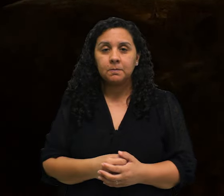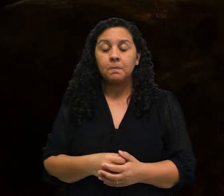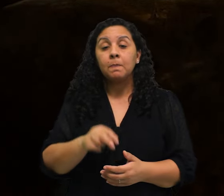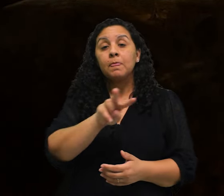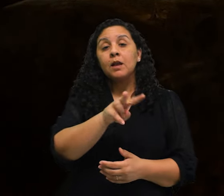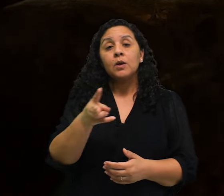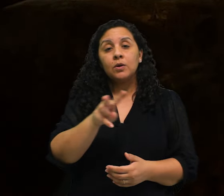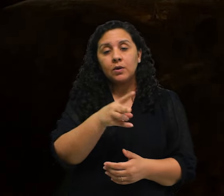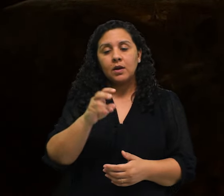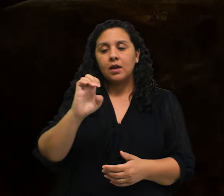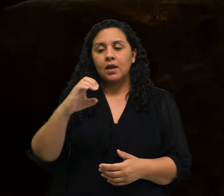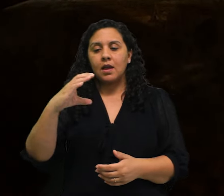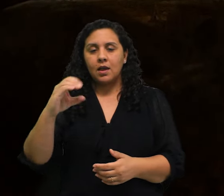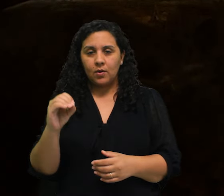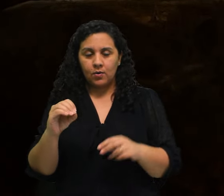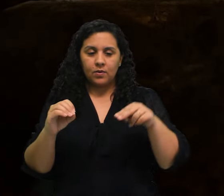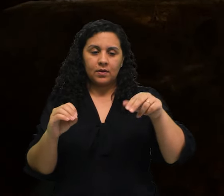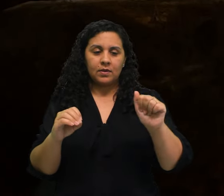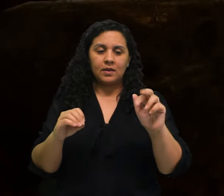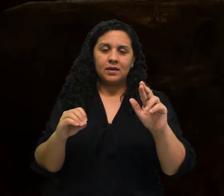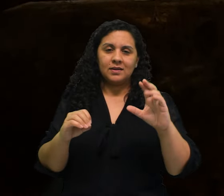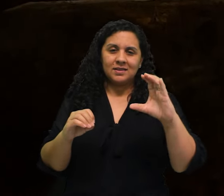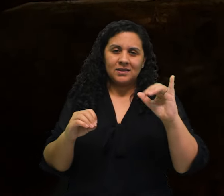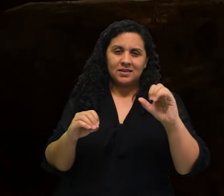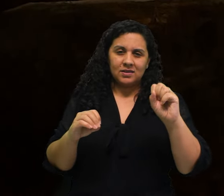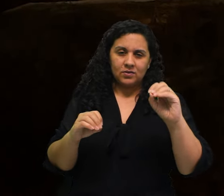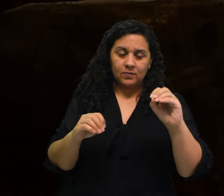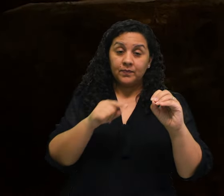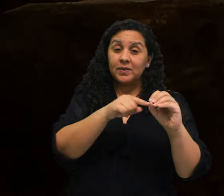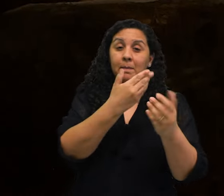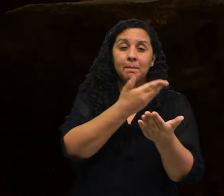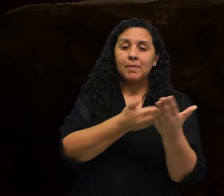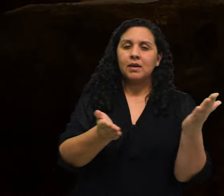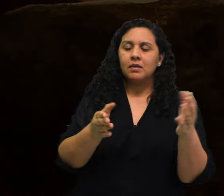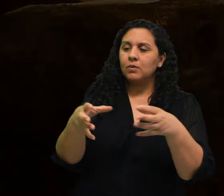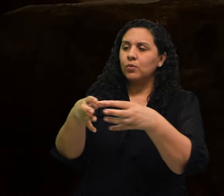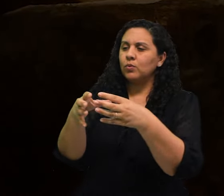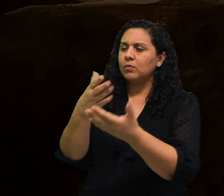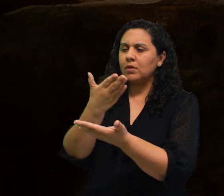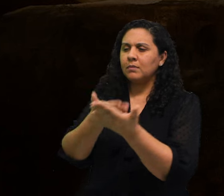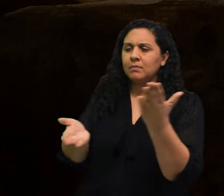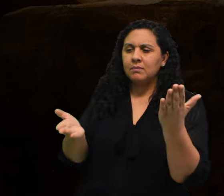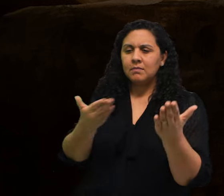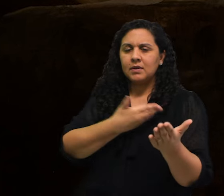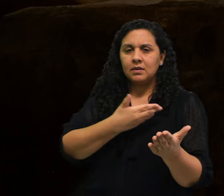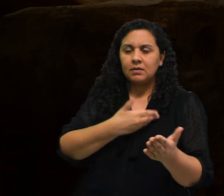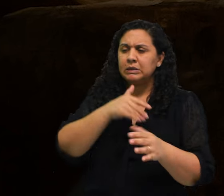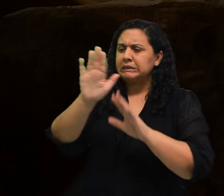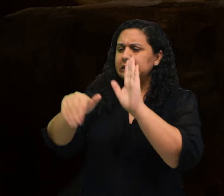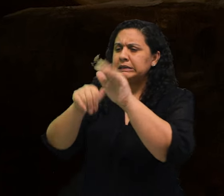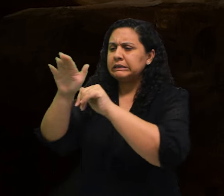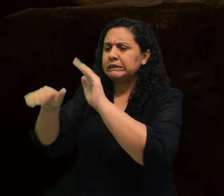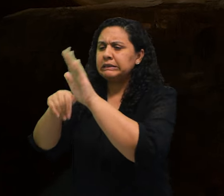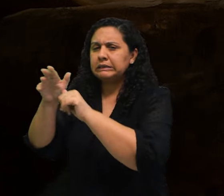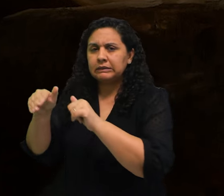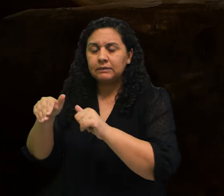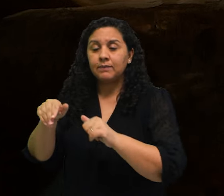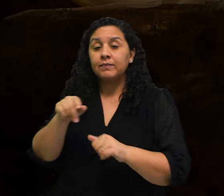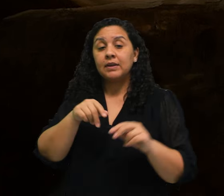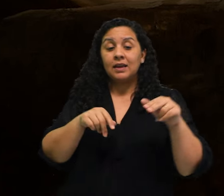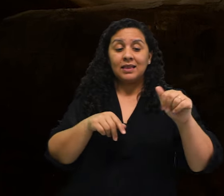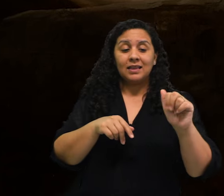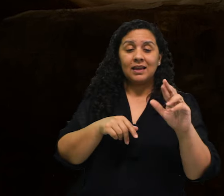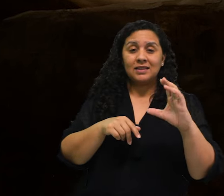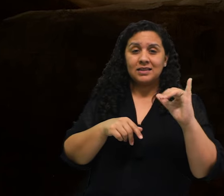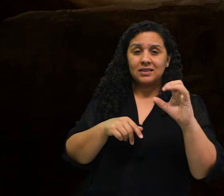A dualidade Eco-Narciso. Ele perdeu-se do grupo de amigos e começou a chamá-los.